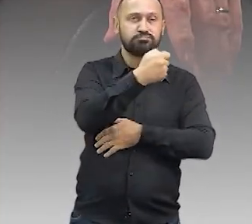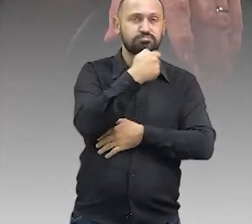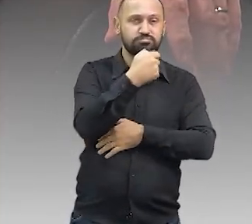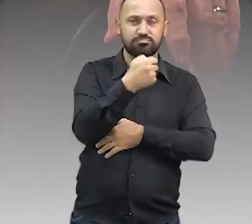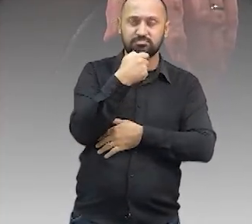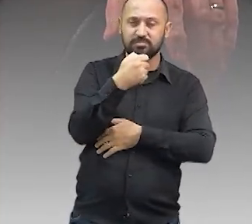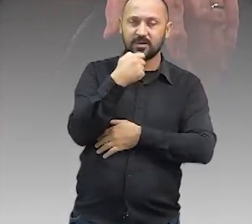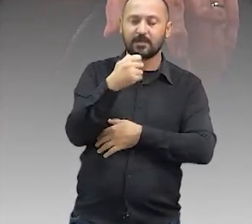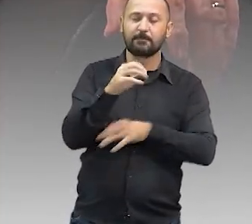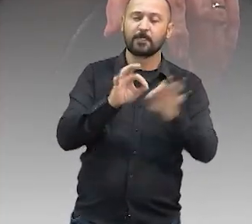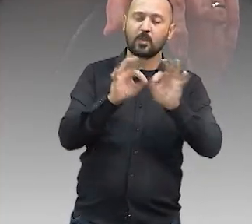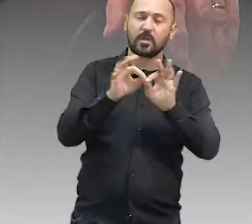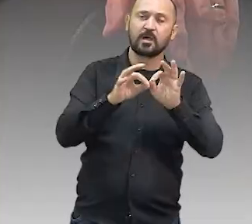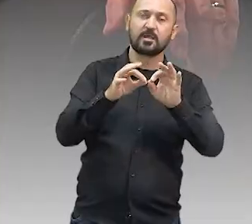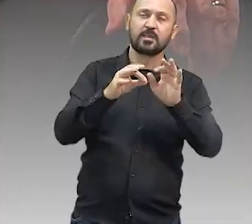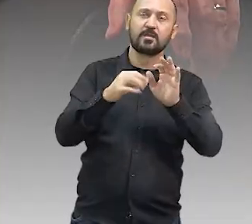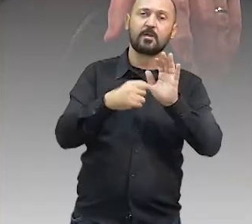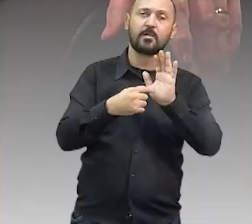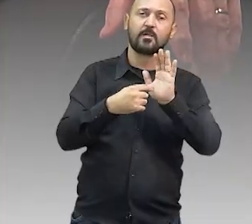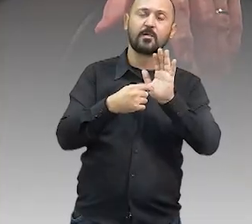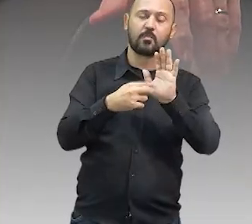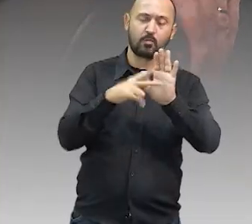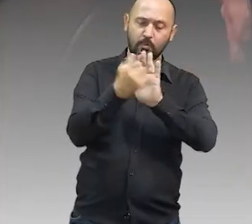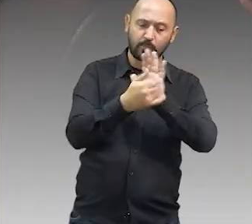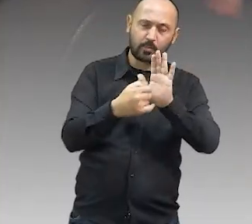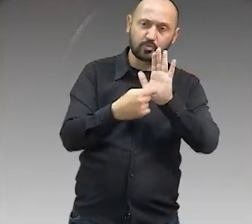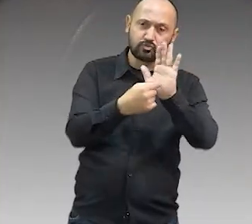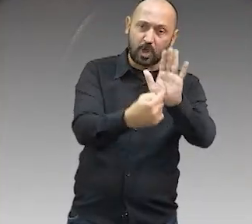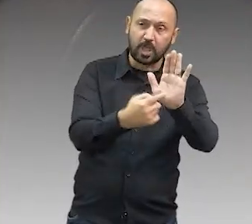um projeto, uma pessoa. Às